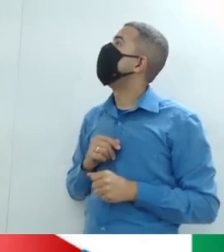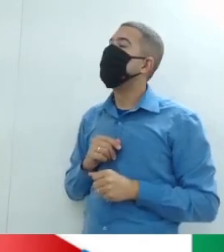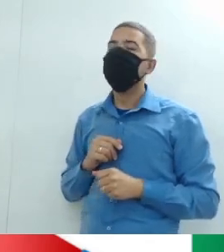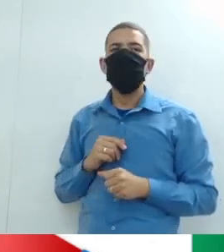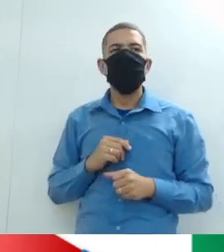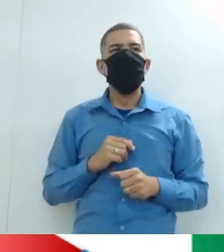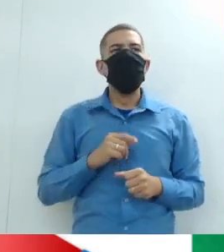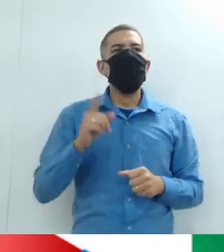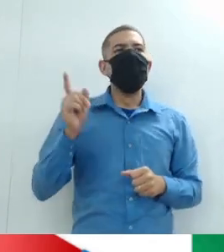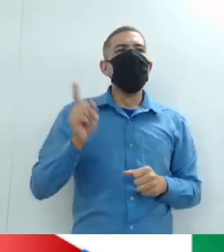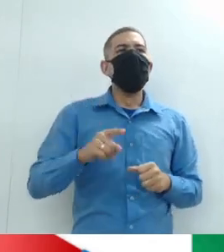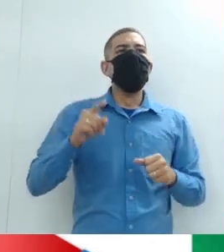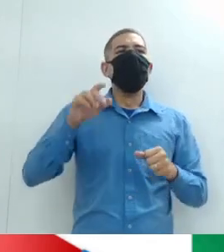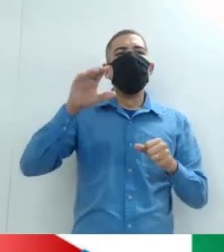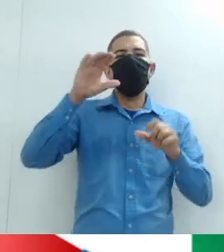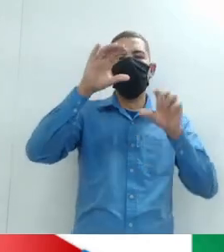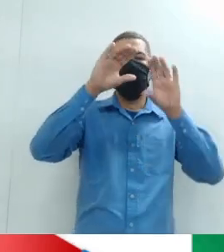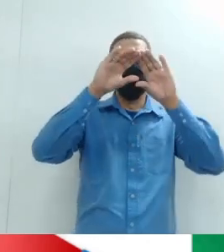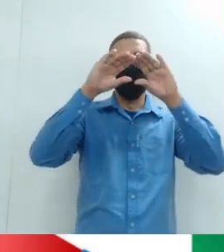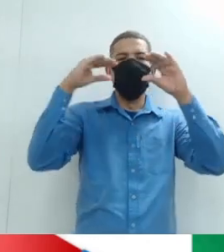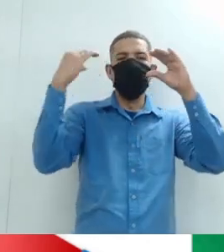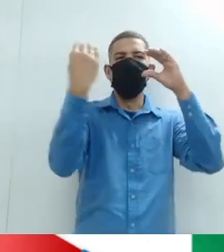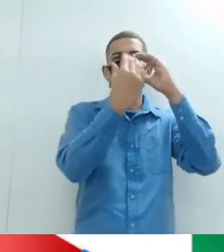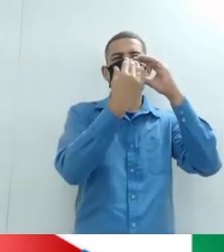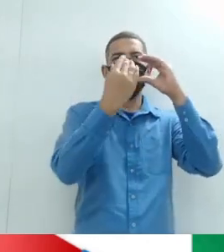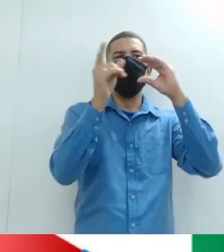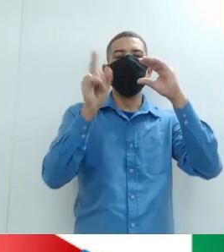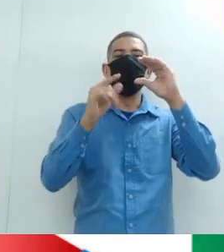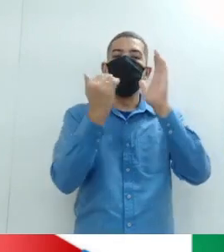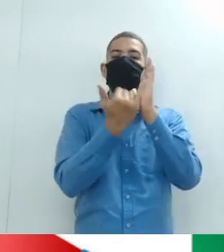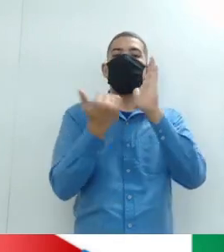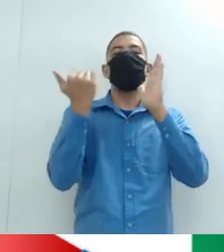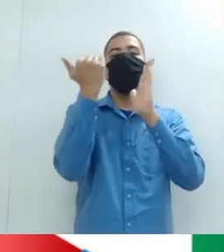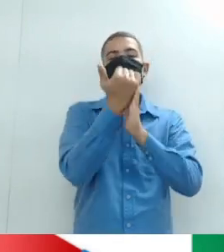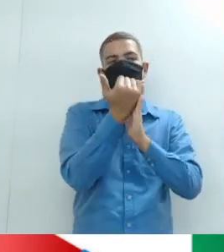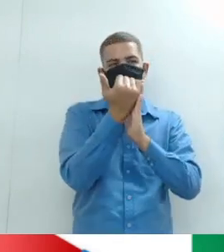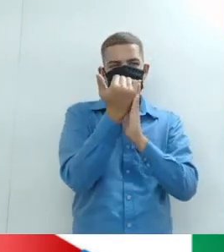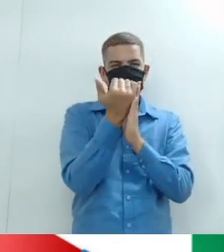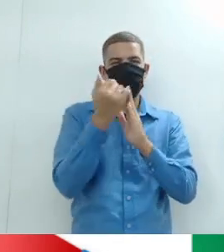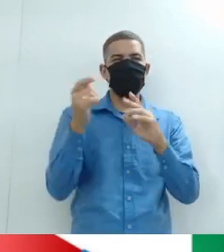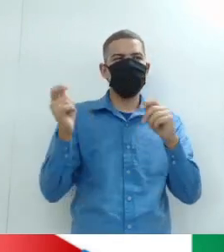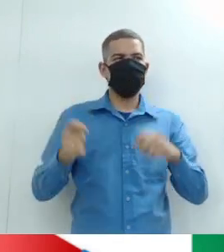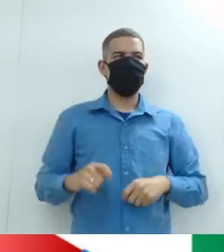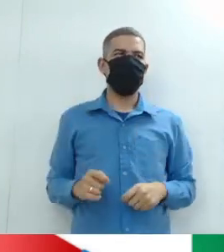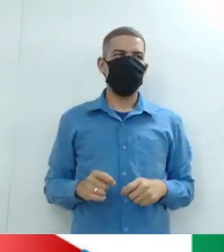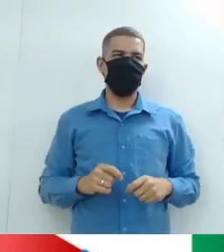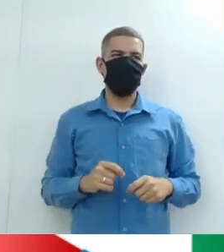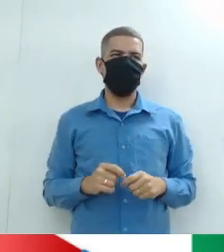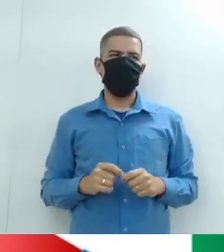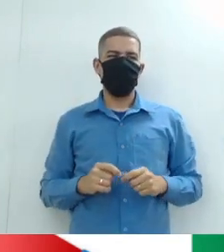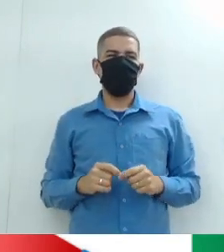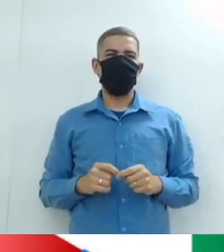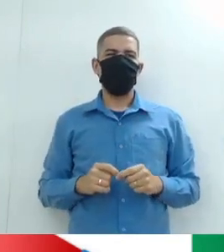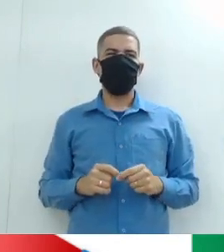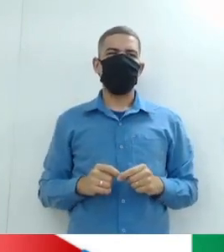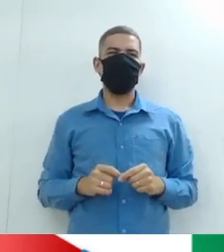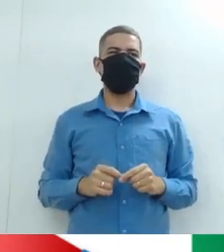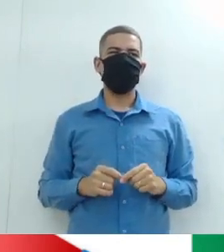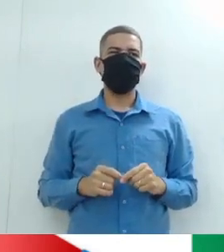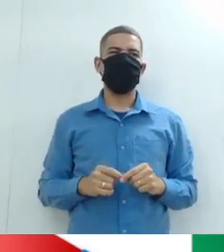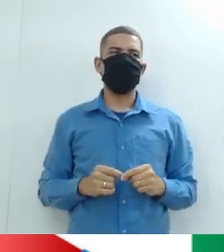é o espaço da capacidade a mais que o líquido que está dentro do reservatório. Ou